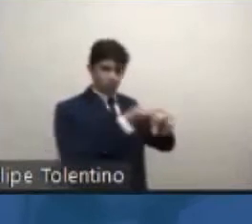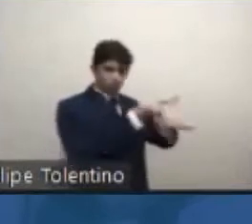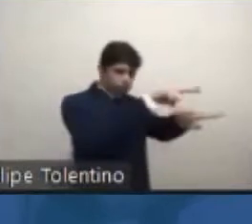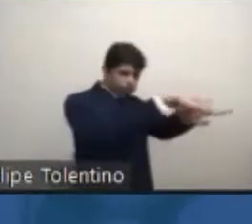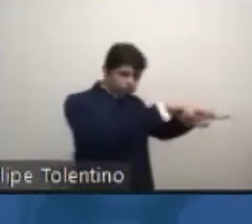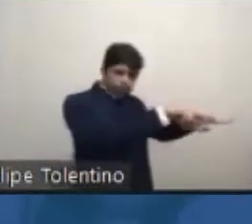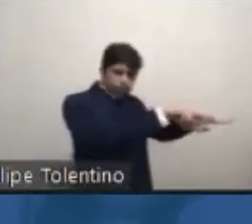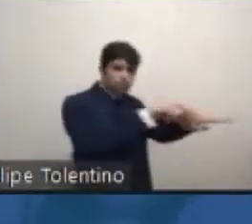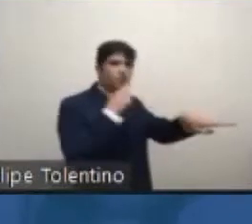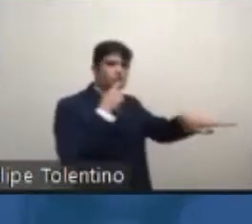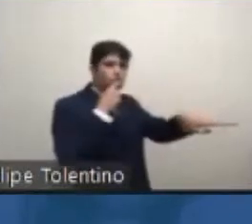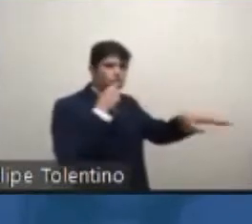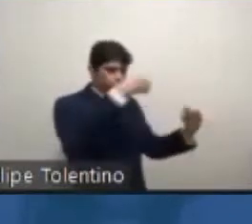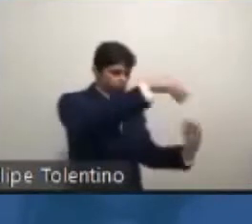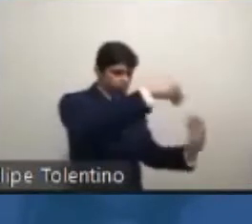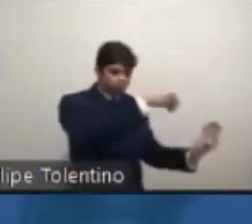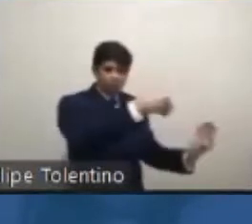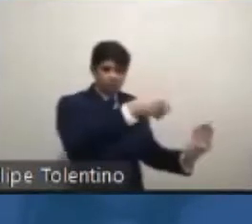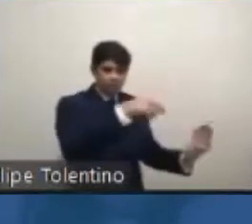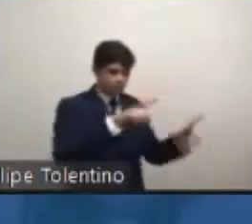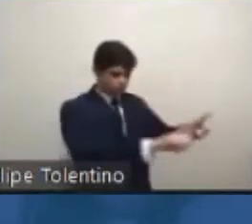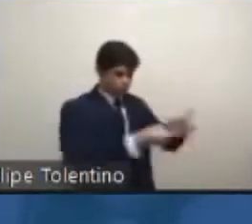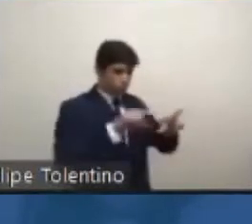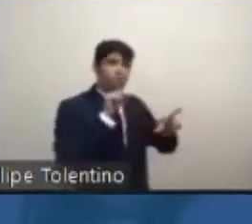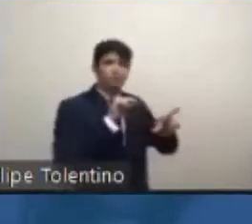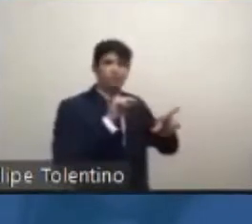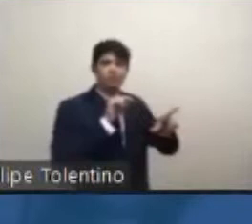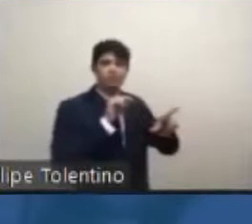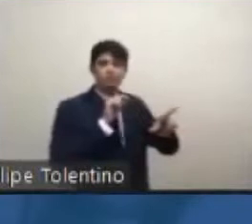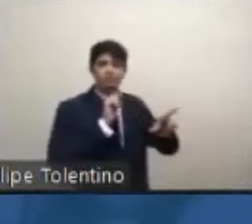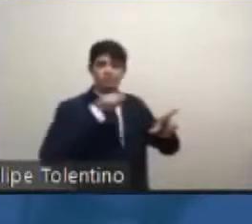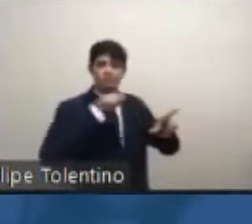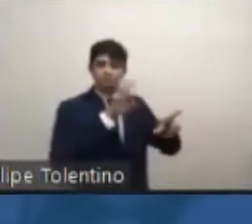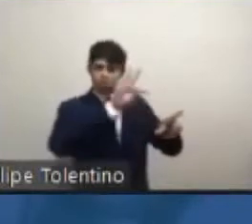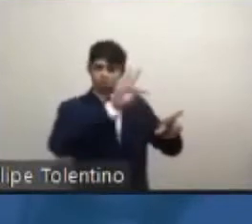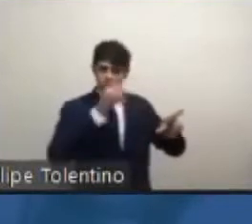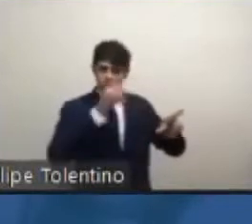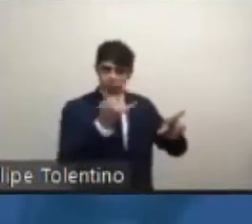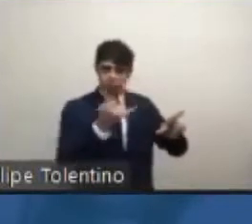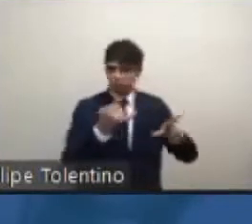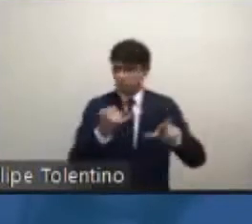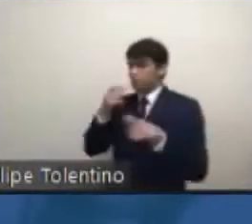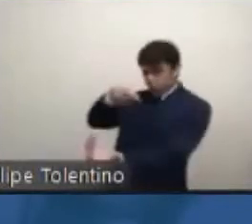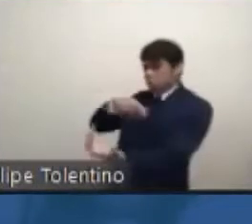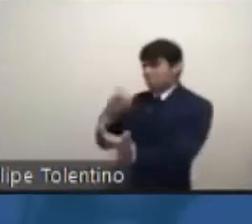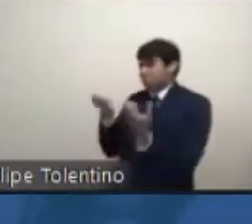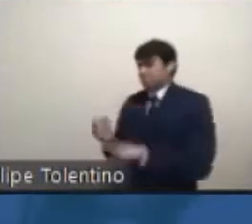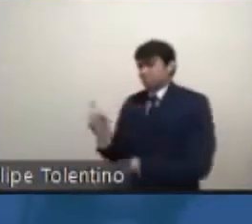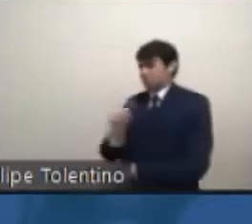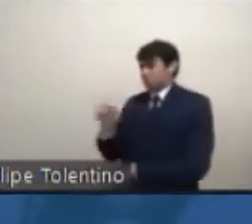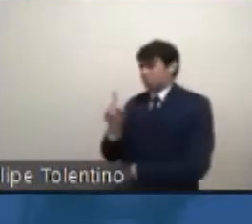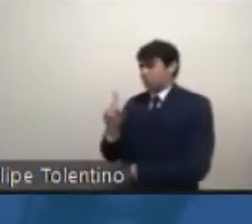a religião das Testemunhas de Jeová costuma portar, ele é perfeitamente válido do ponto de vista legal também. Bom, aí o médico chega